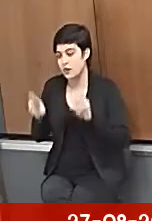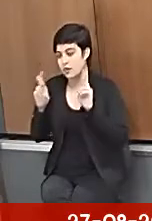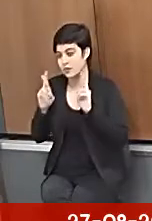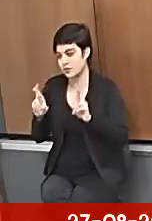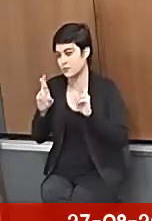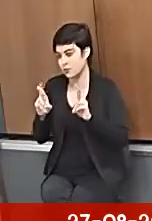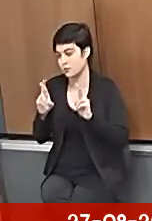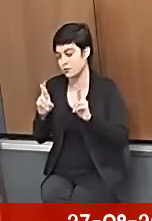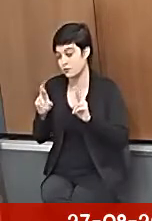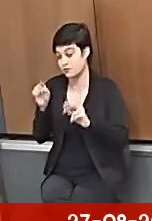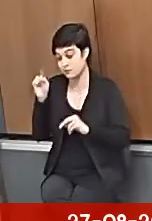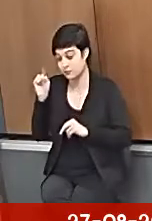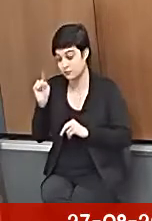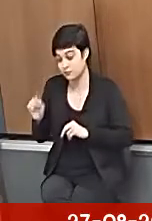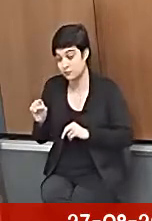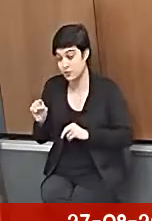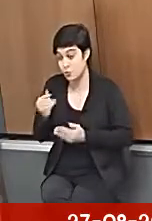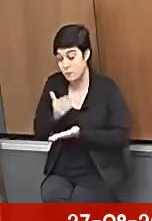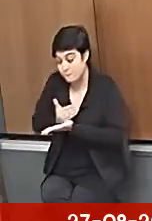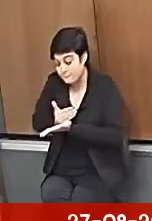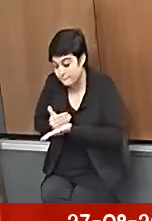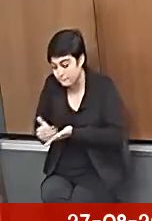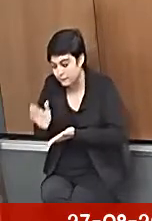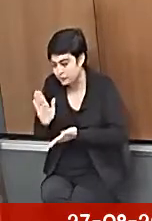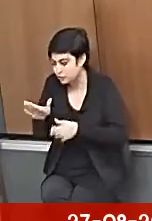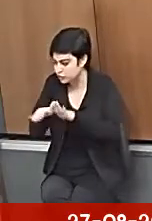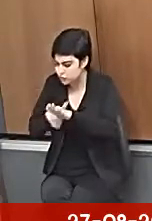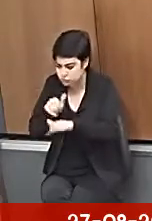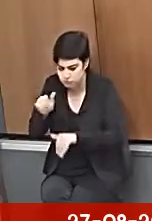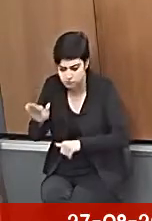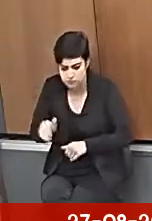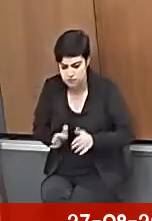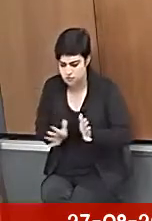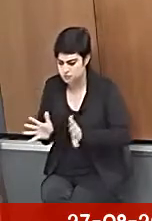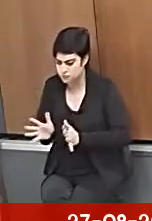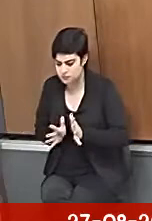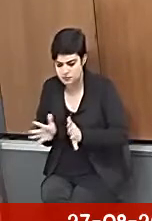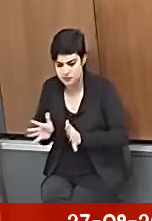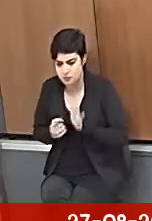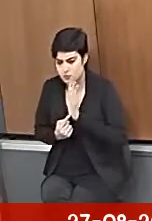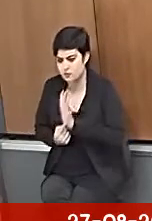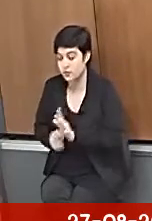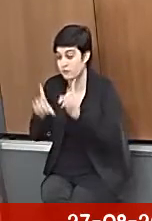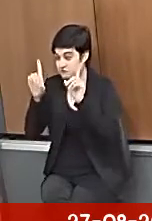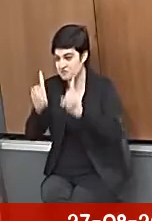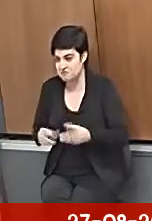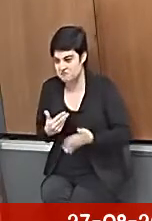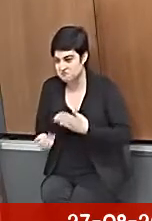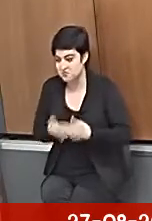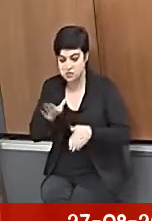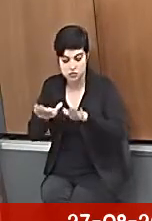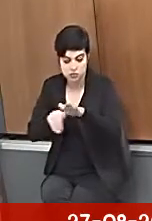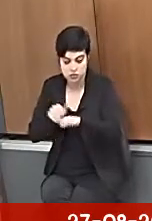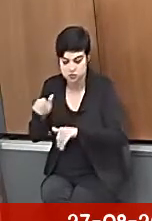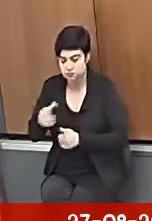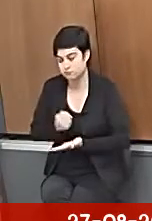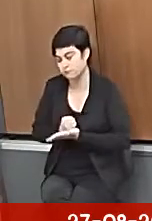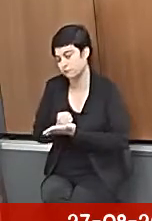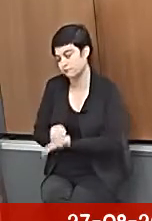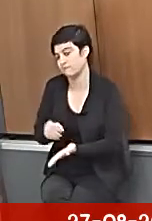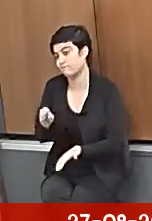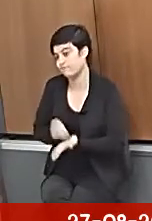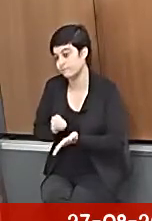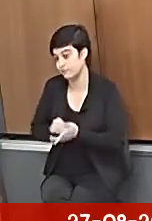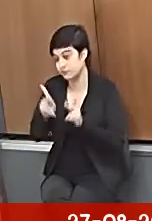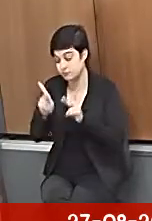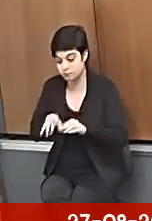já na esplanada acolher essas pessoas a acolher esses que têm algum tipo de deficiência falta um guia